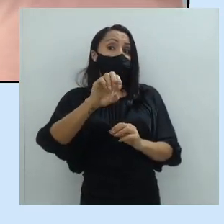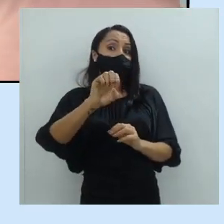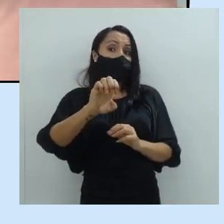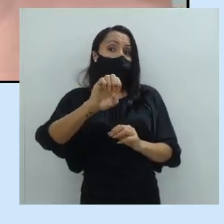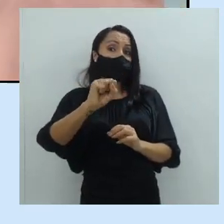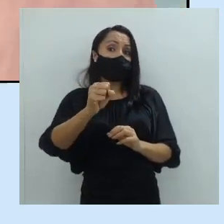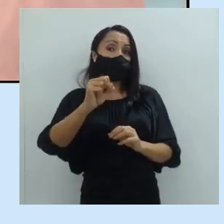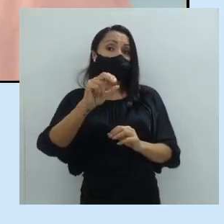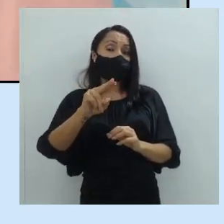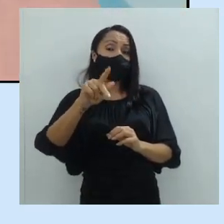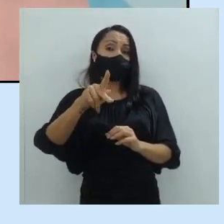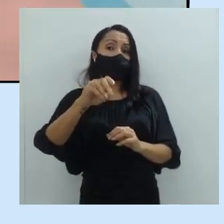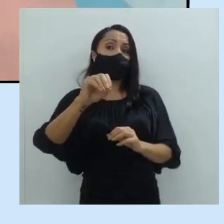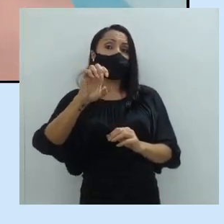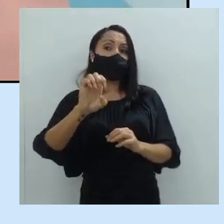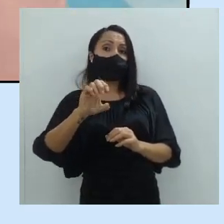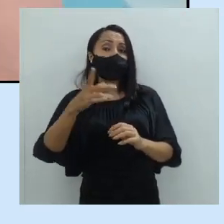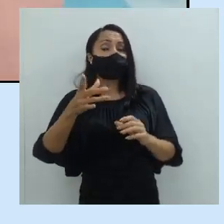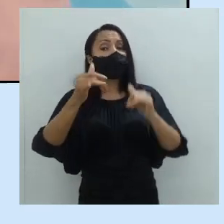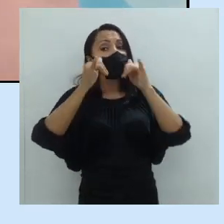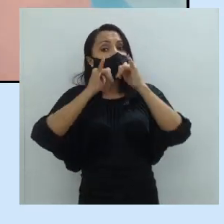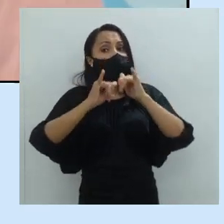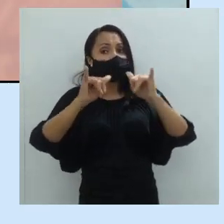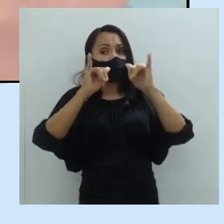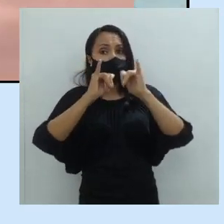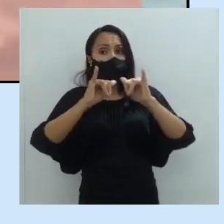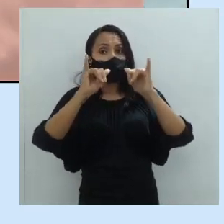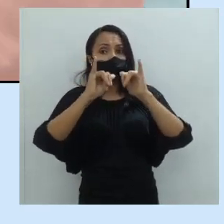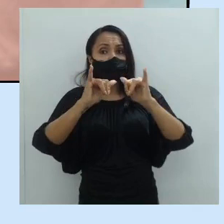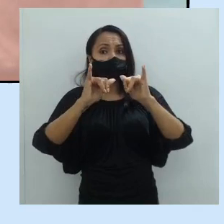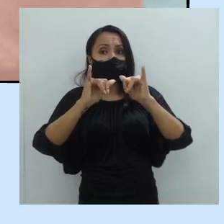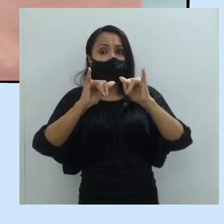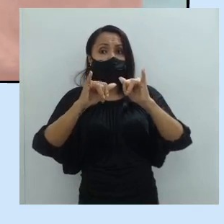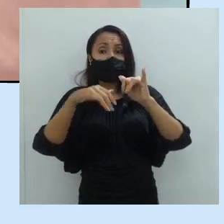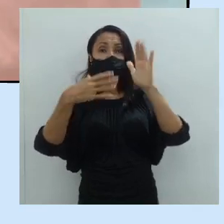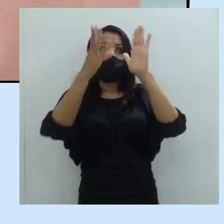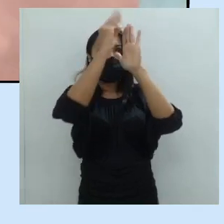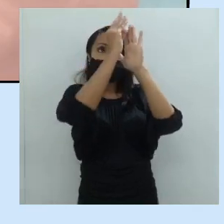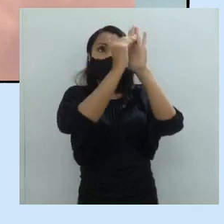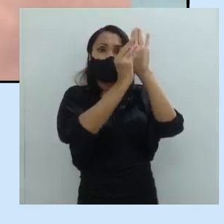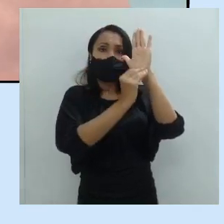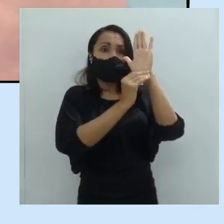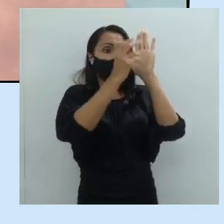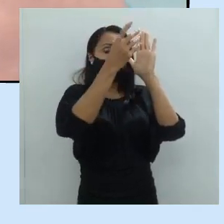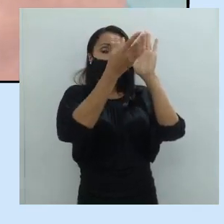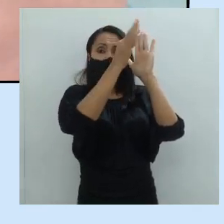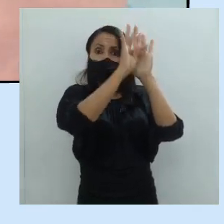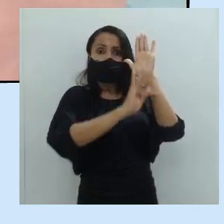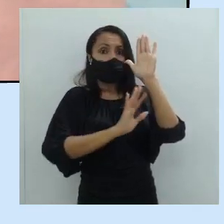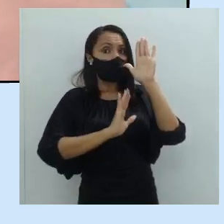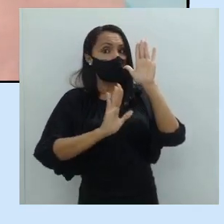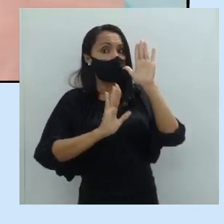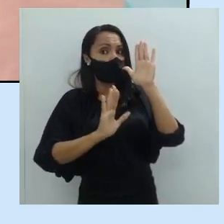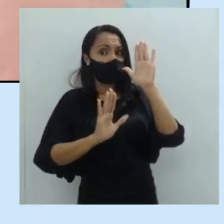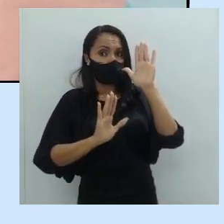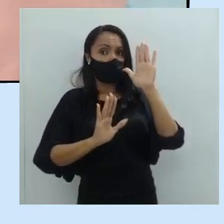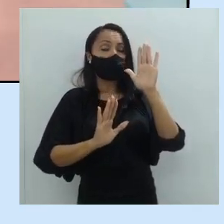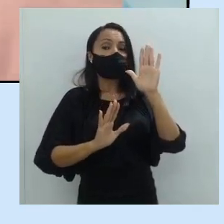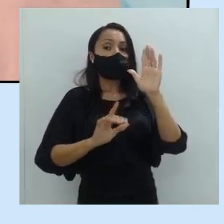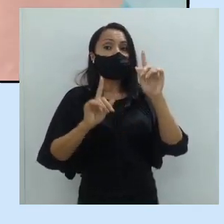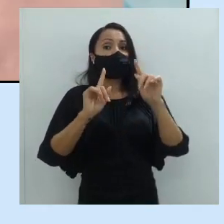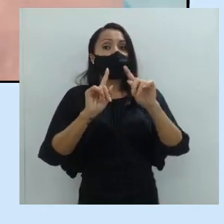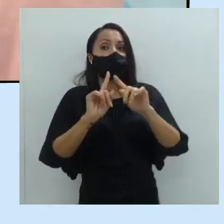pressupõe, ou seja, essa informação não está dita na frase. Quando eu digo o carro da minha mãe quebrou, a